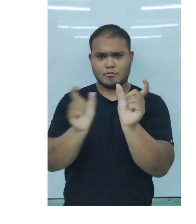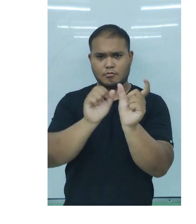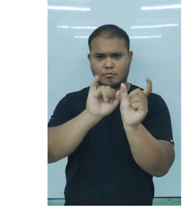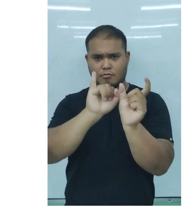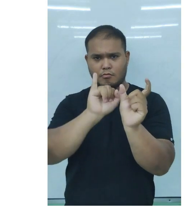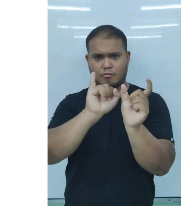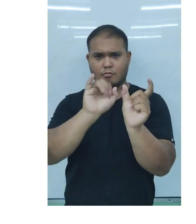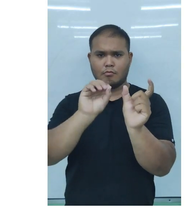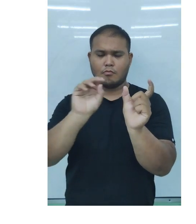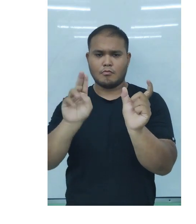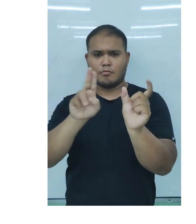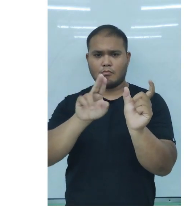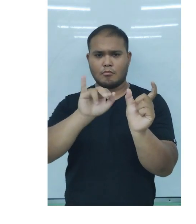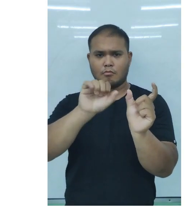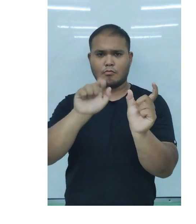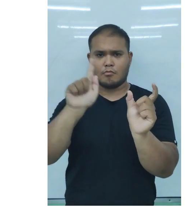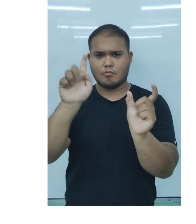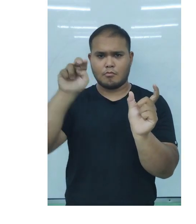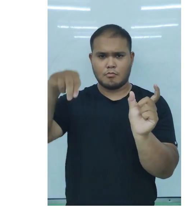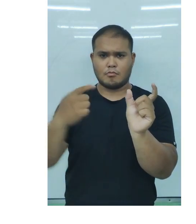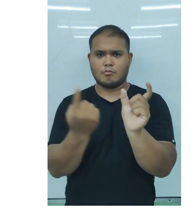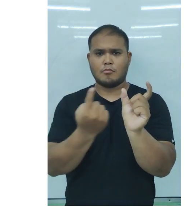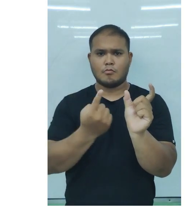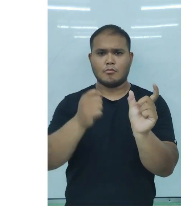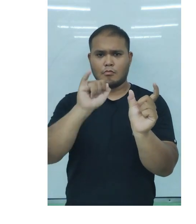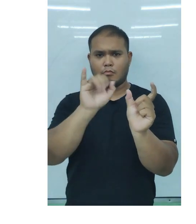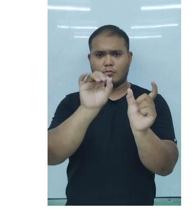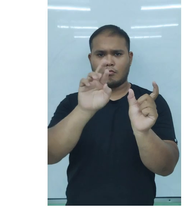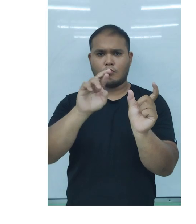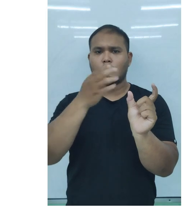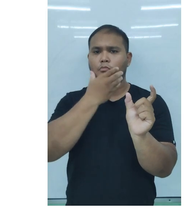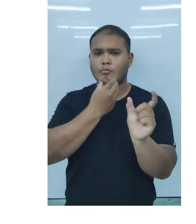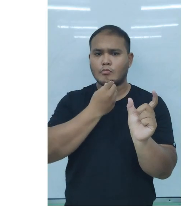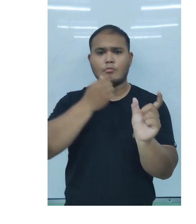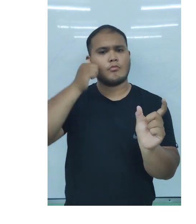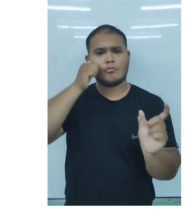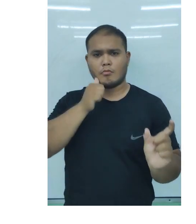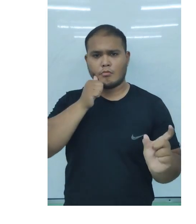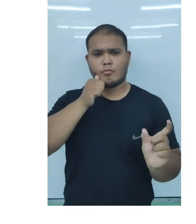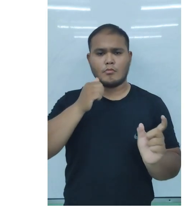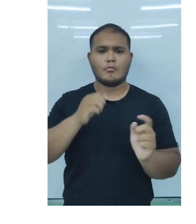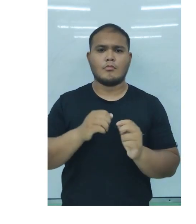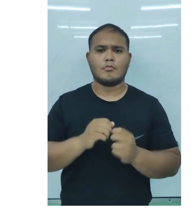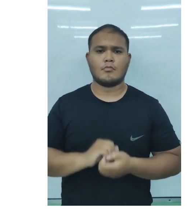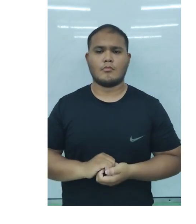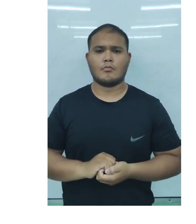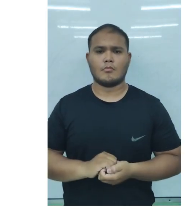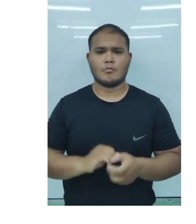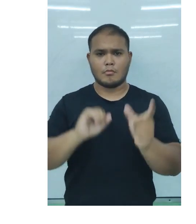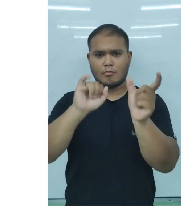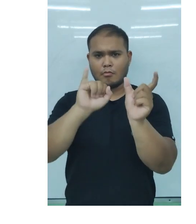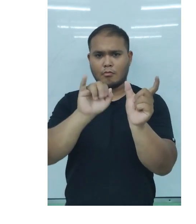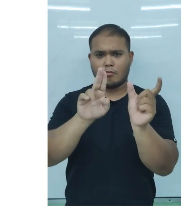do genitivo singular por ió para o masculino e para o feminino, e ius para